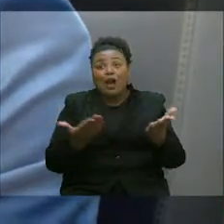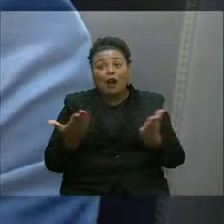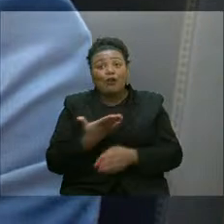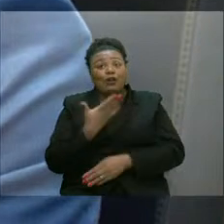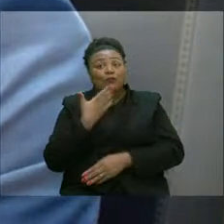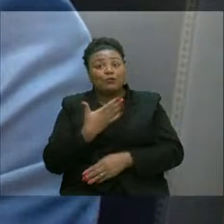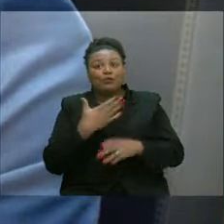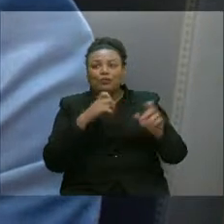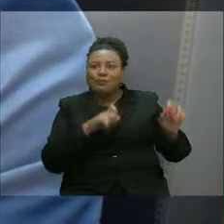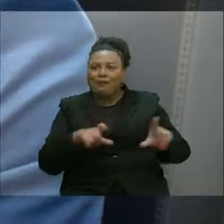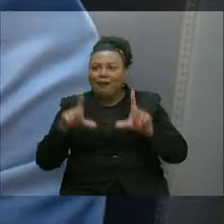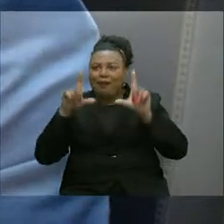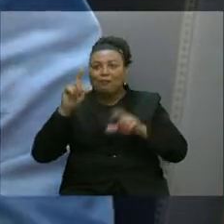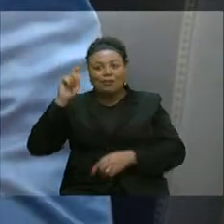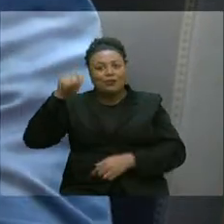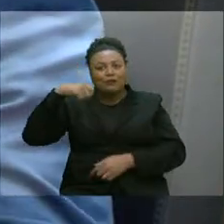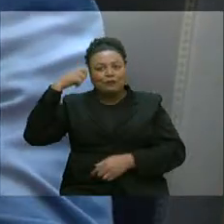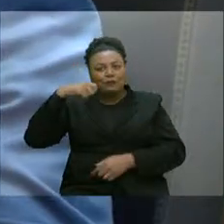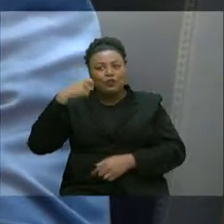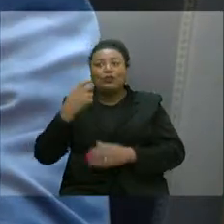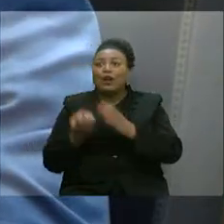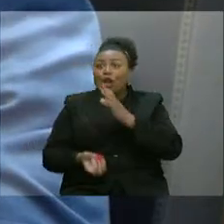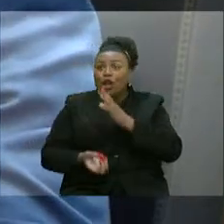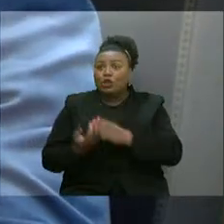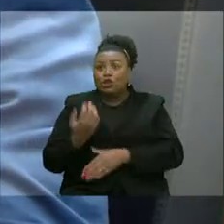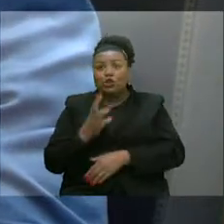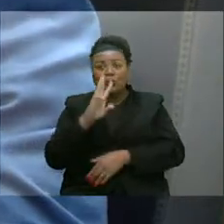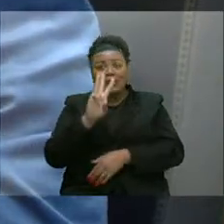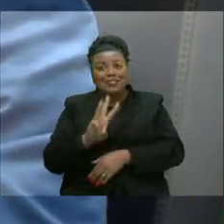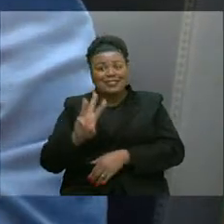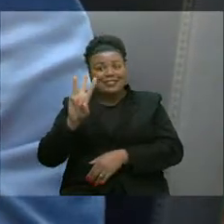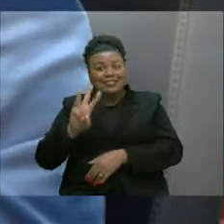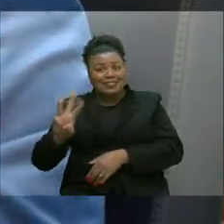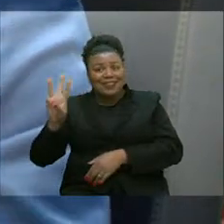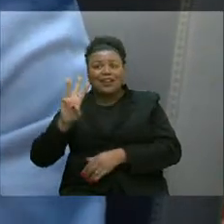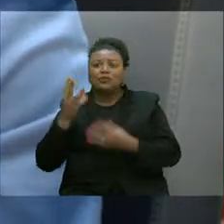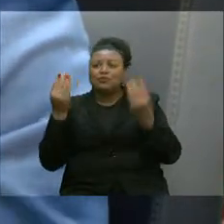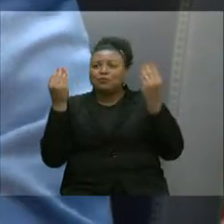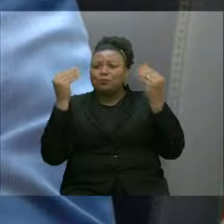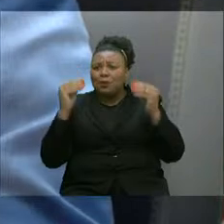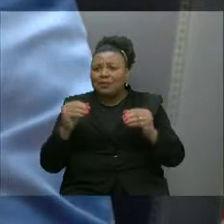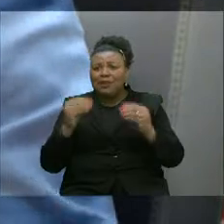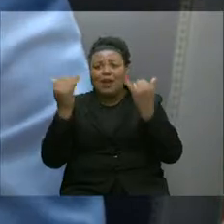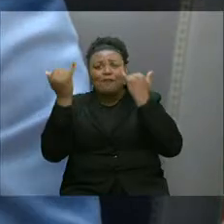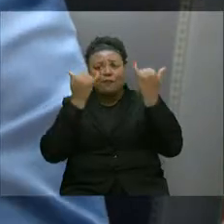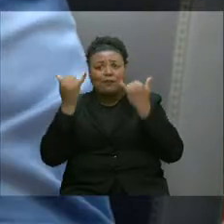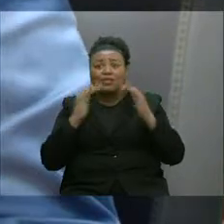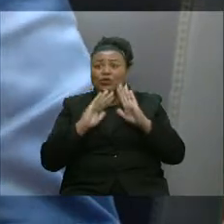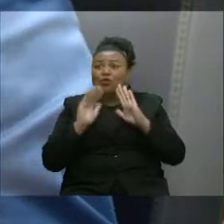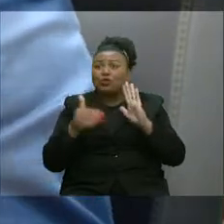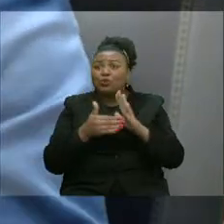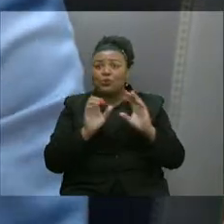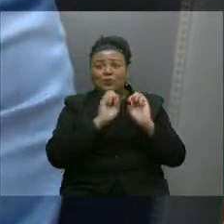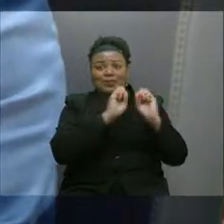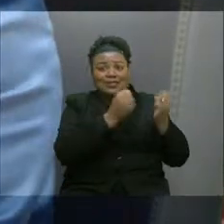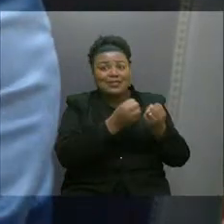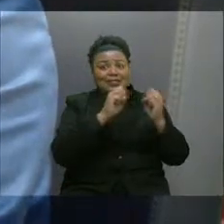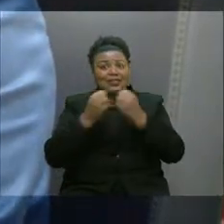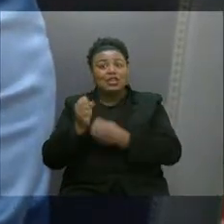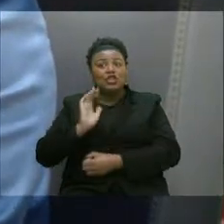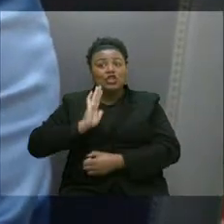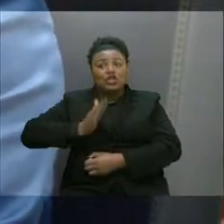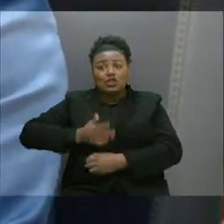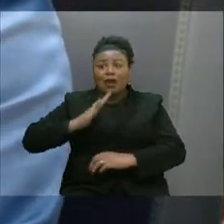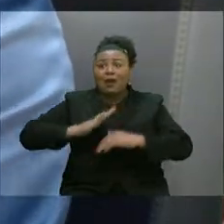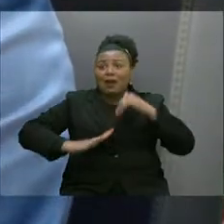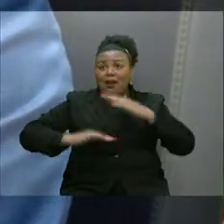para rodar um vídeo. Nós criamos um site onde vai todas as informações de todos os seminários já realizados